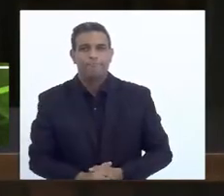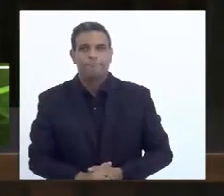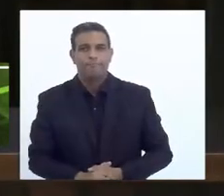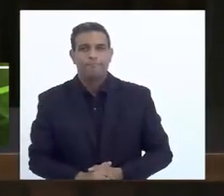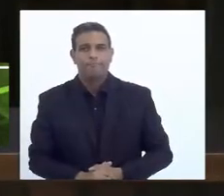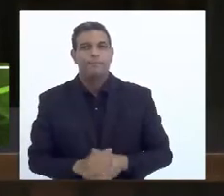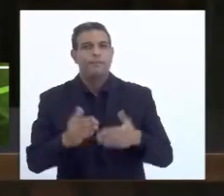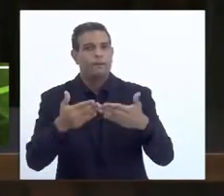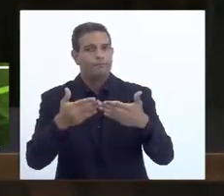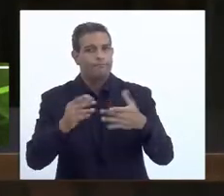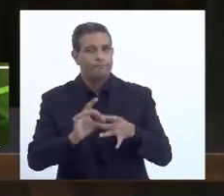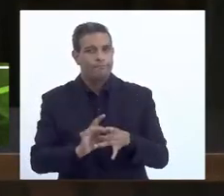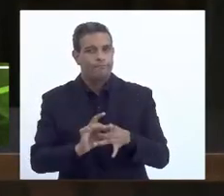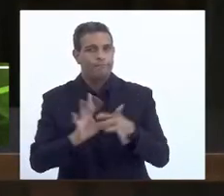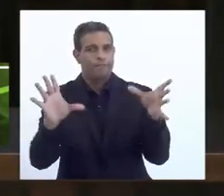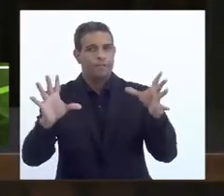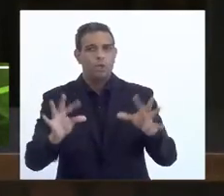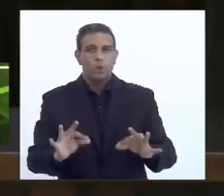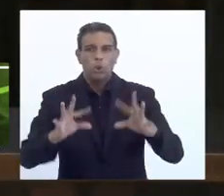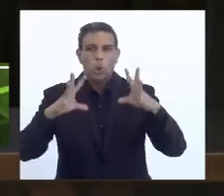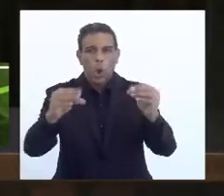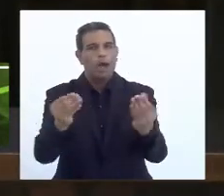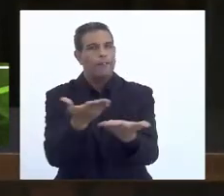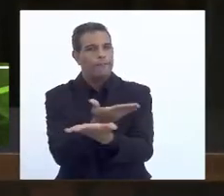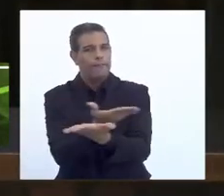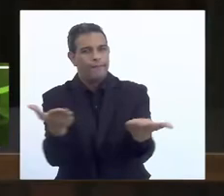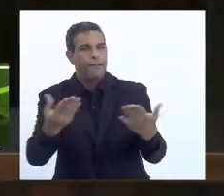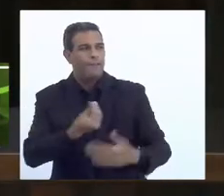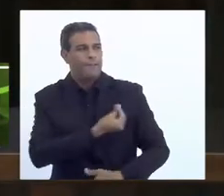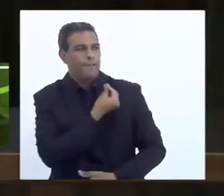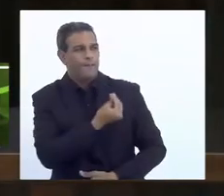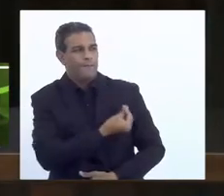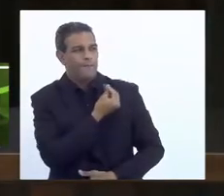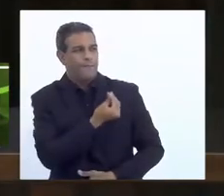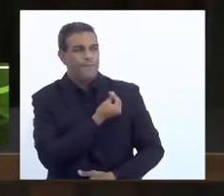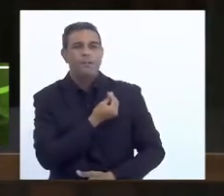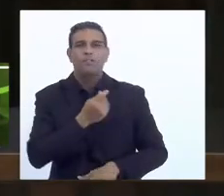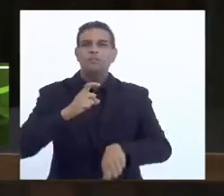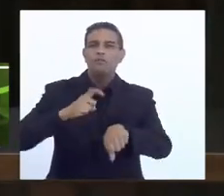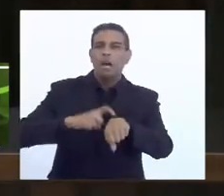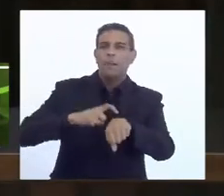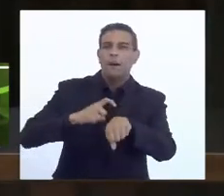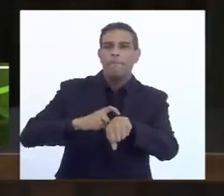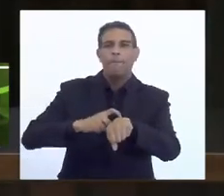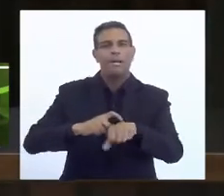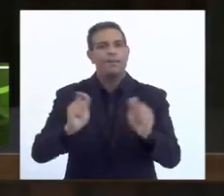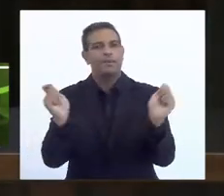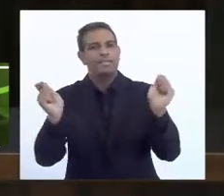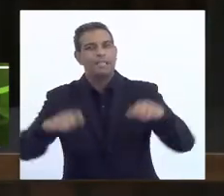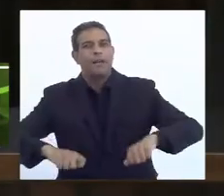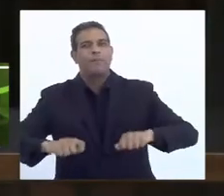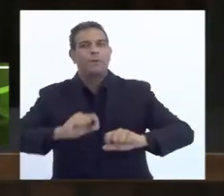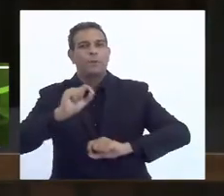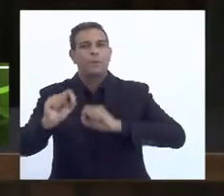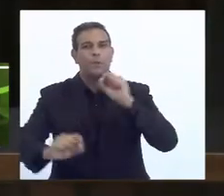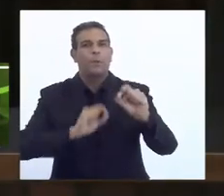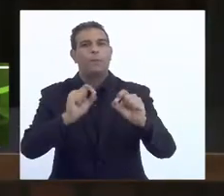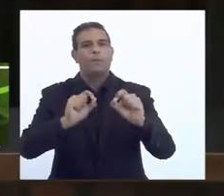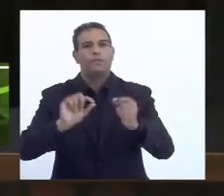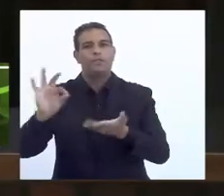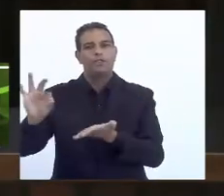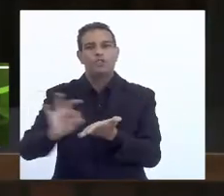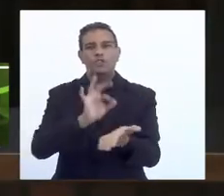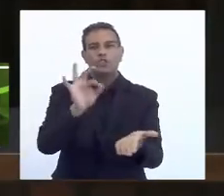depois abrir a fala para todos que estão aqui presentes. Vamos ter uma quantidade aqui de fala, de